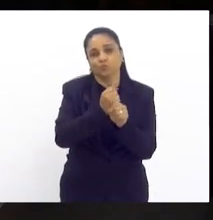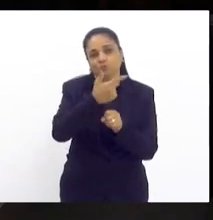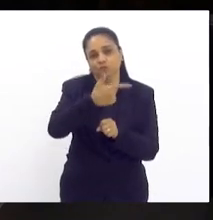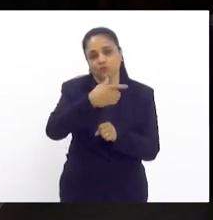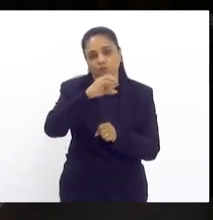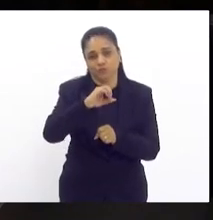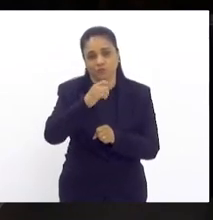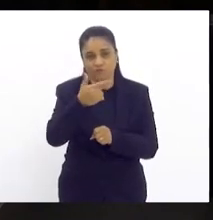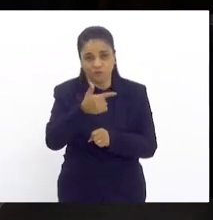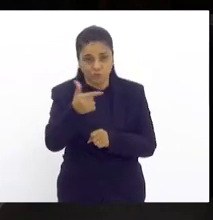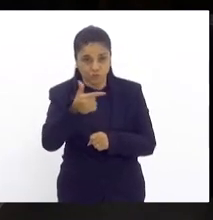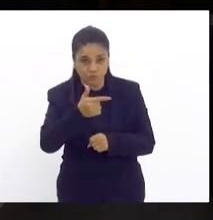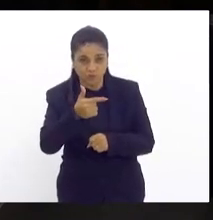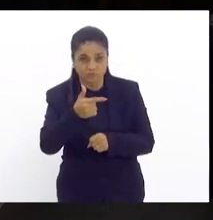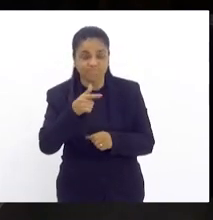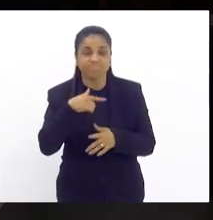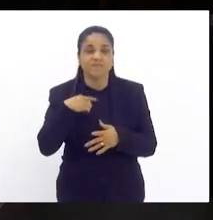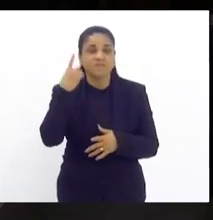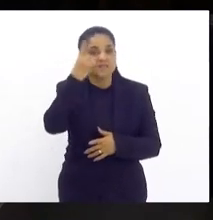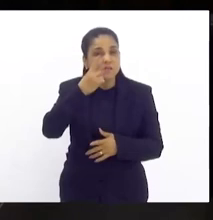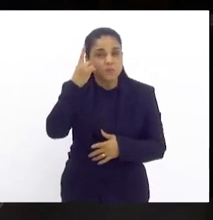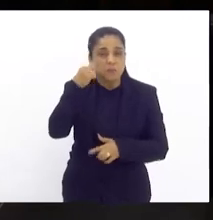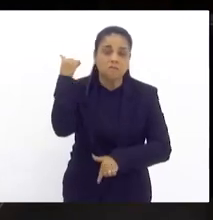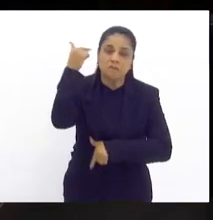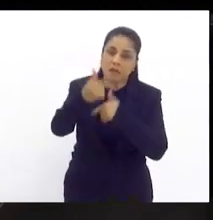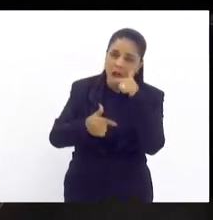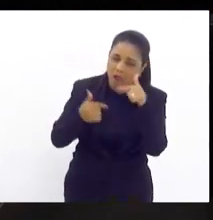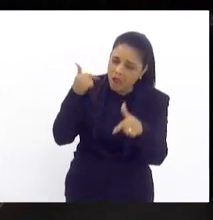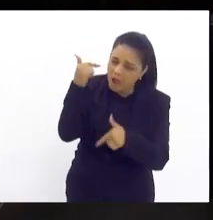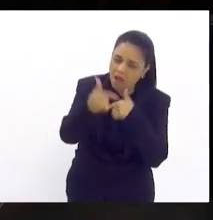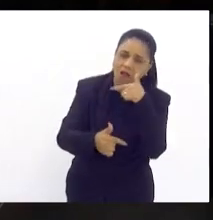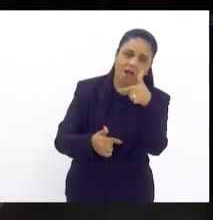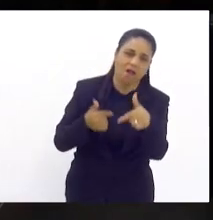Senhor deputado, foram dias de trabalho árduo